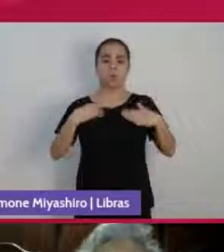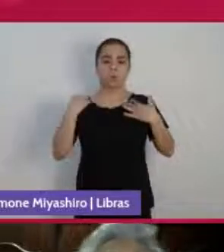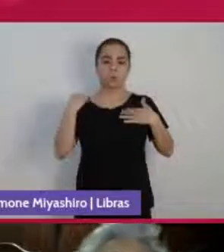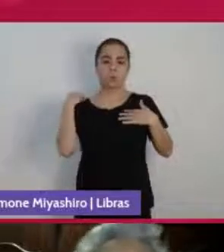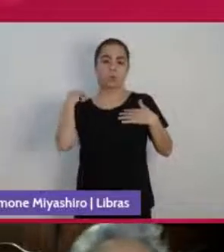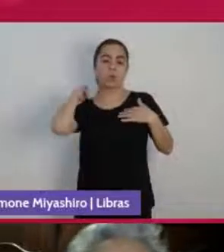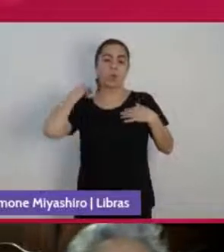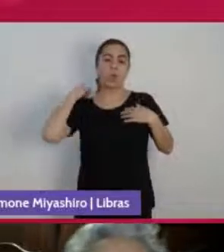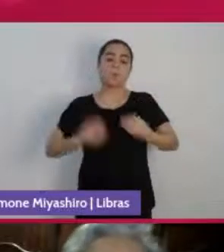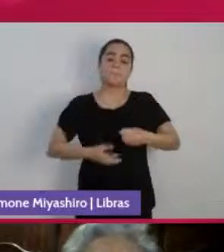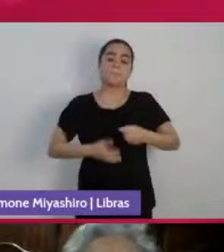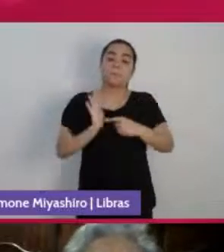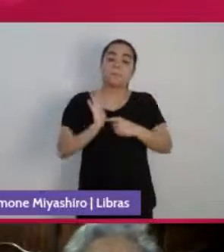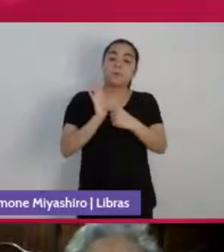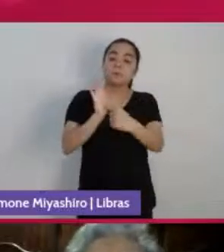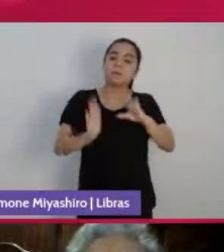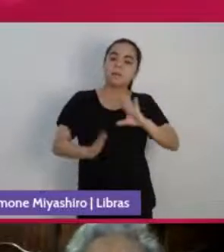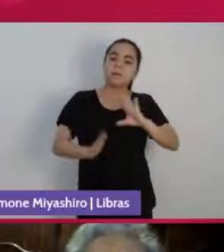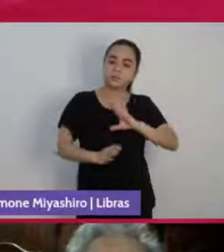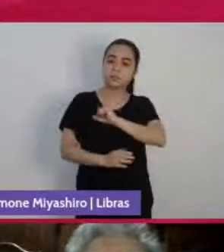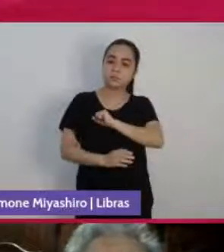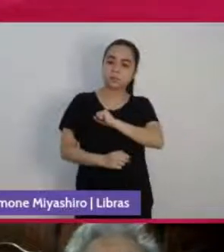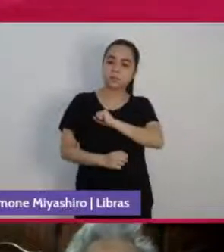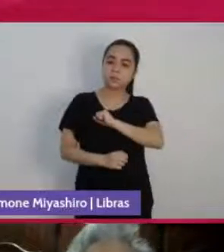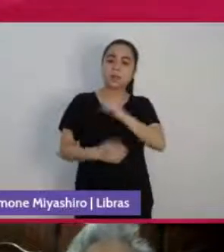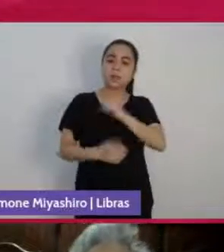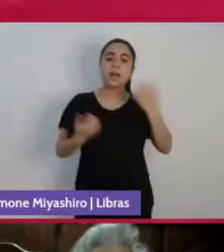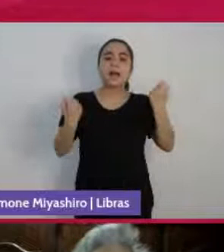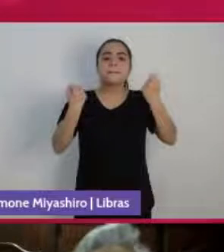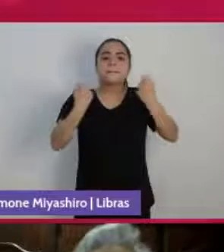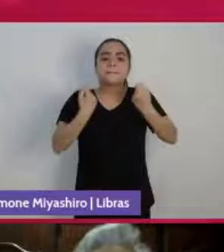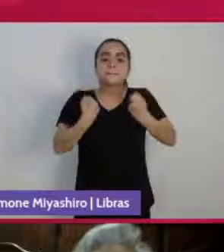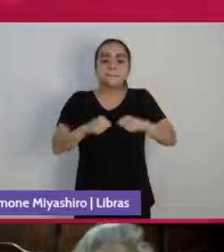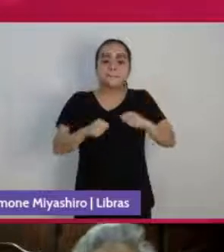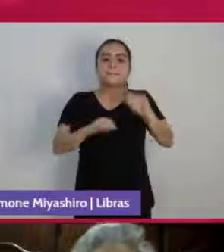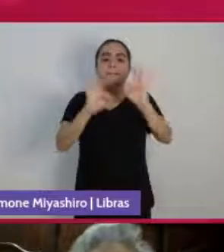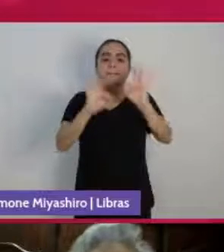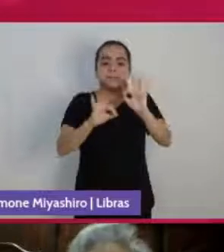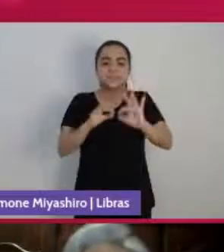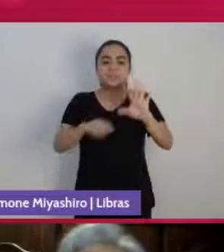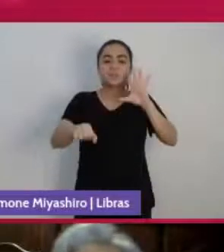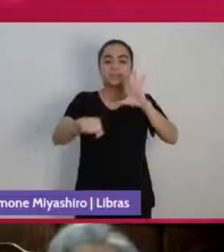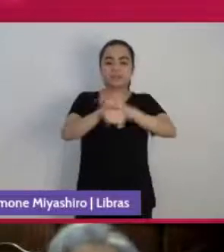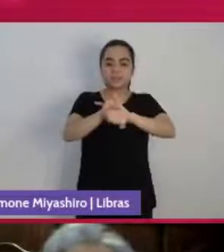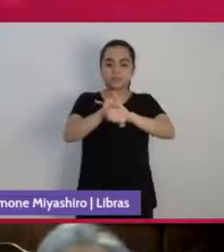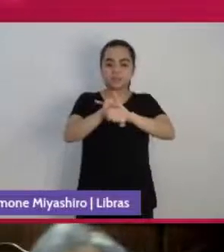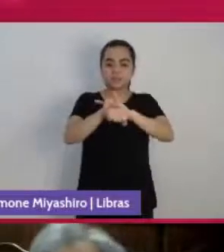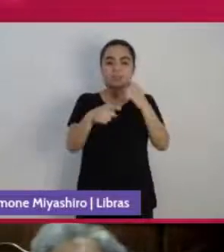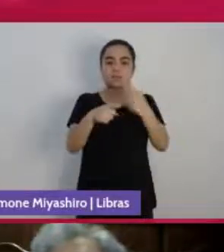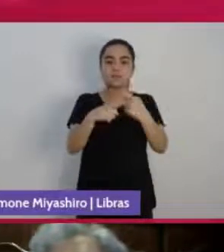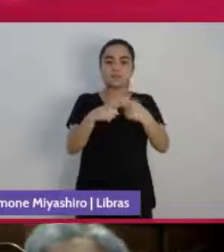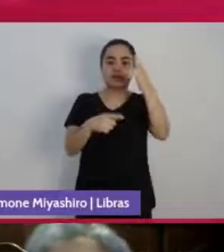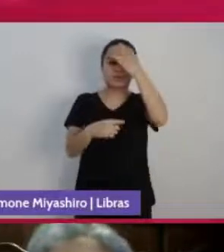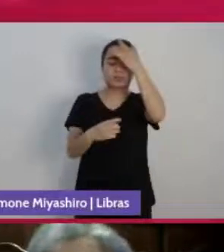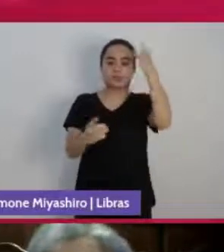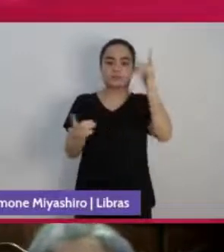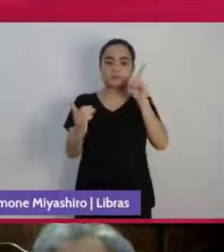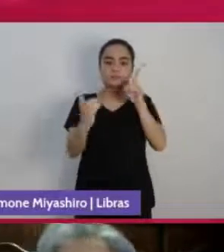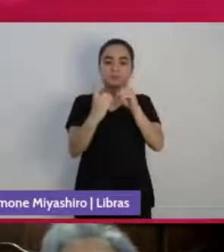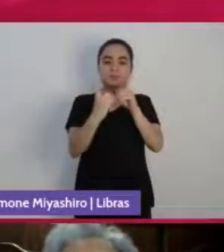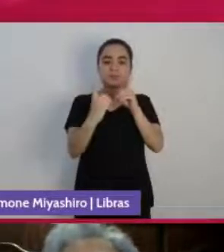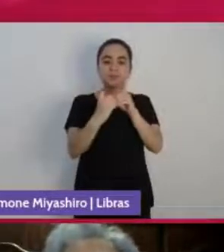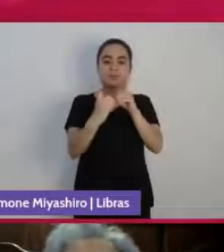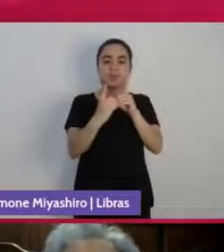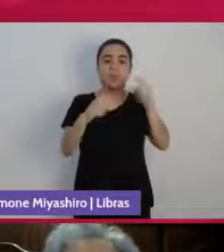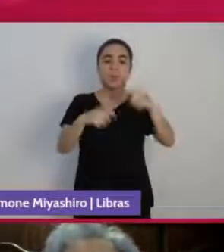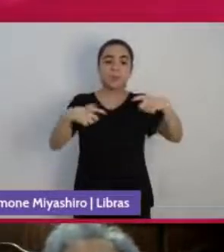demonstrar competência, precisão e segurança, porque as pacientes não. A maioria das pessoas